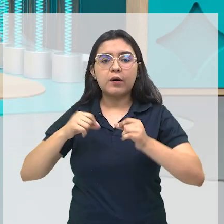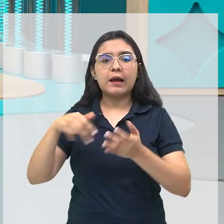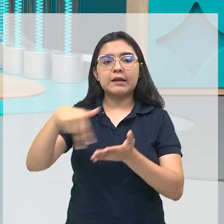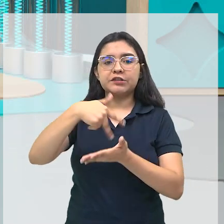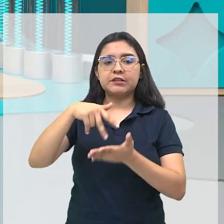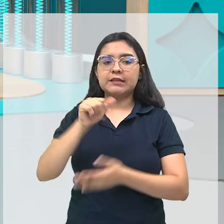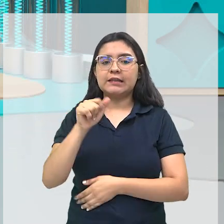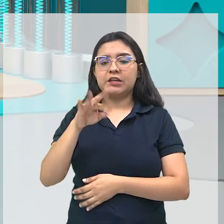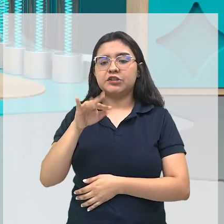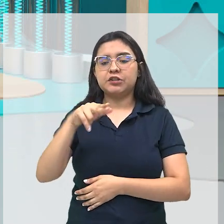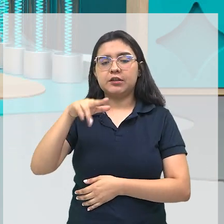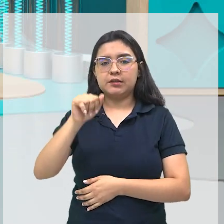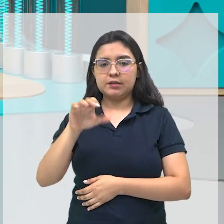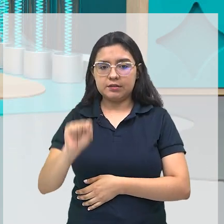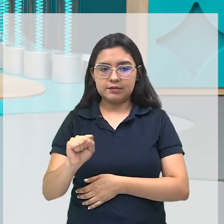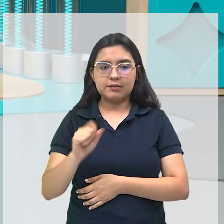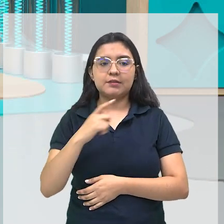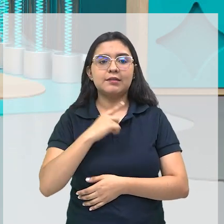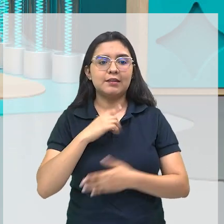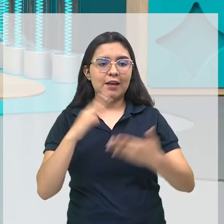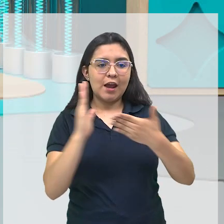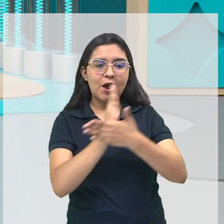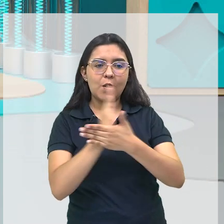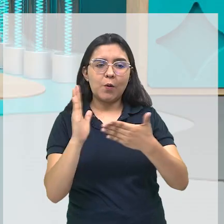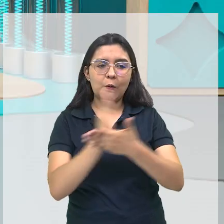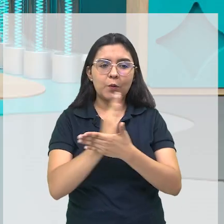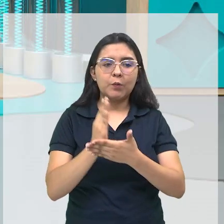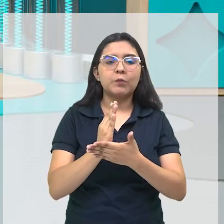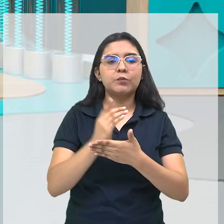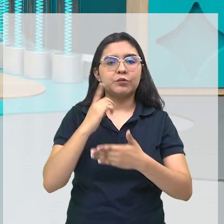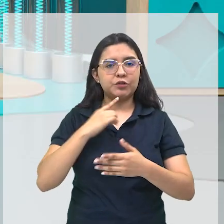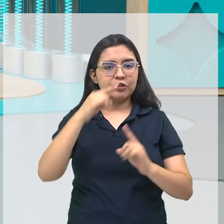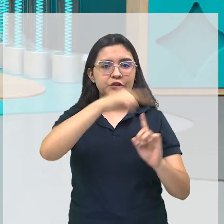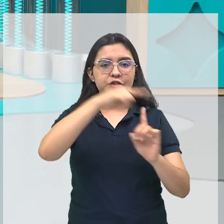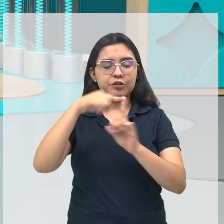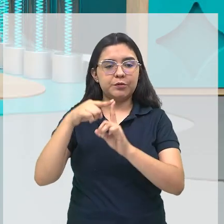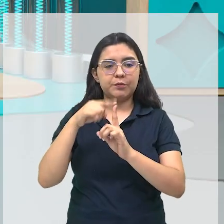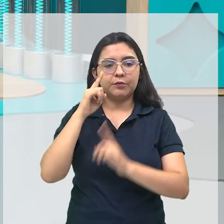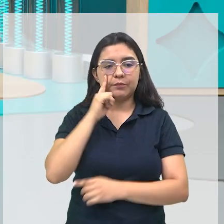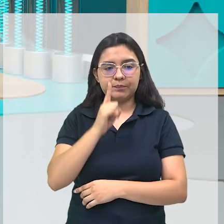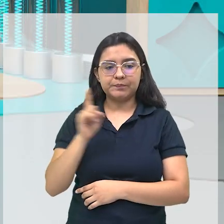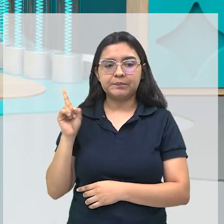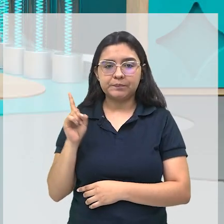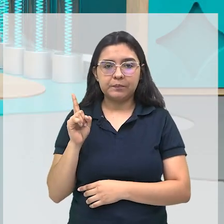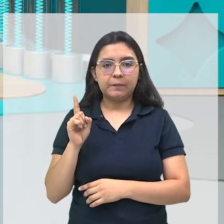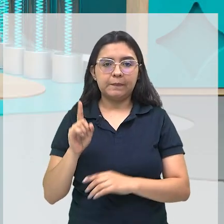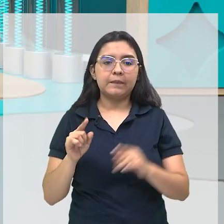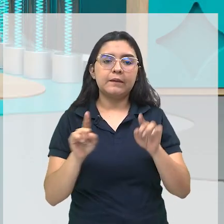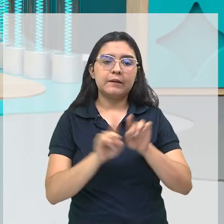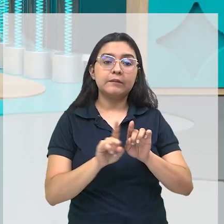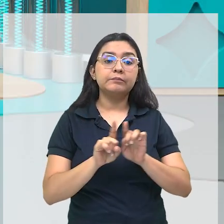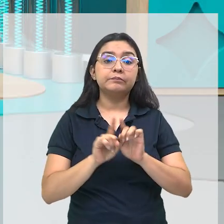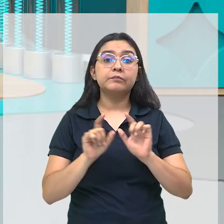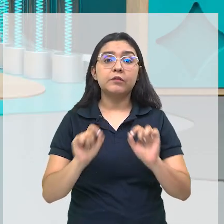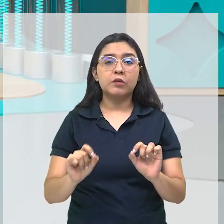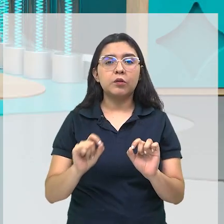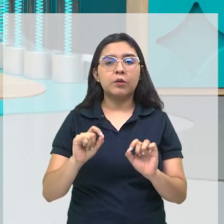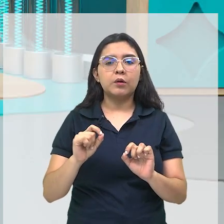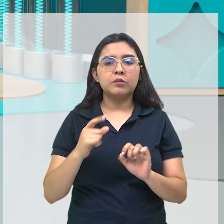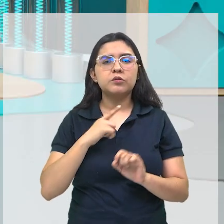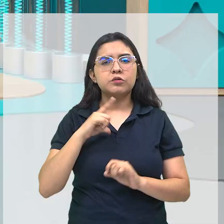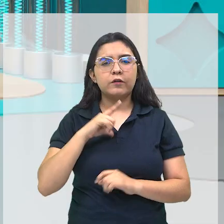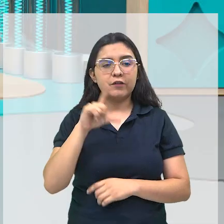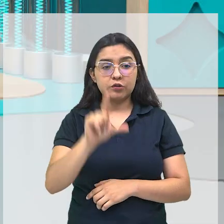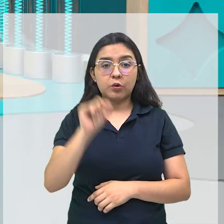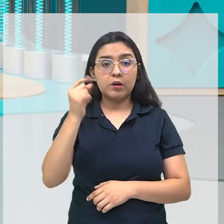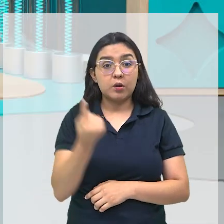danças latinas, e aí temos ali alguns estilos, né? A salsa, a rumba, o cha-cha-cha e o merengue, e nós vamos tirar